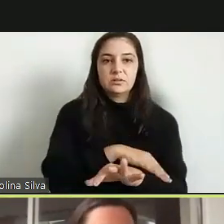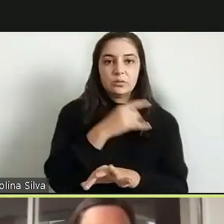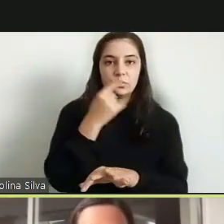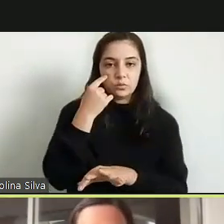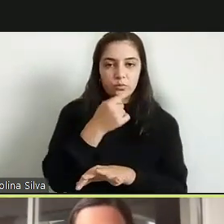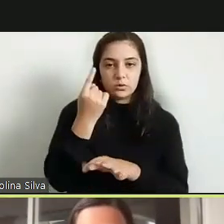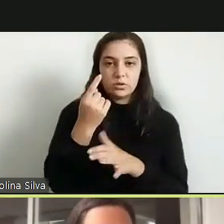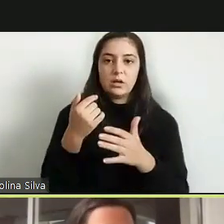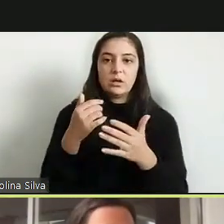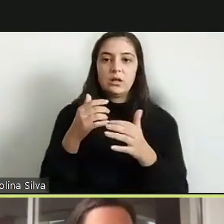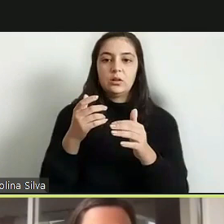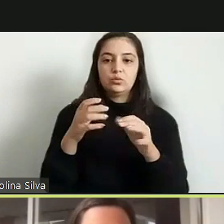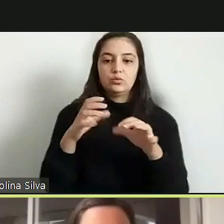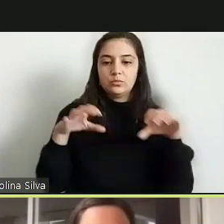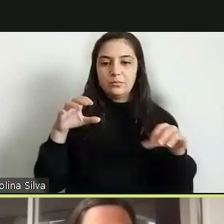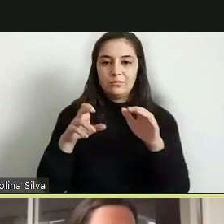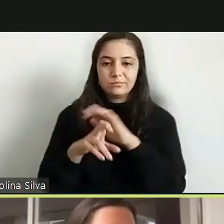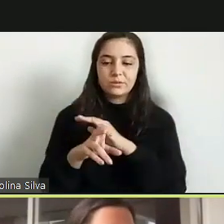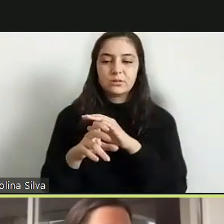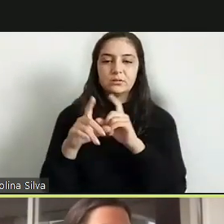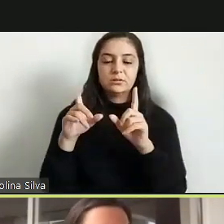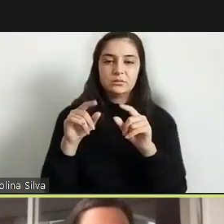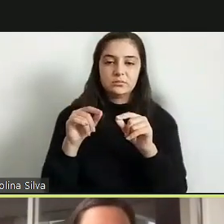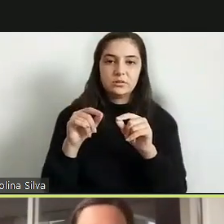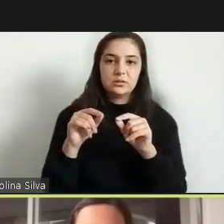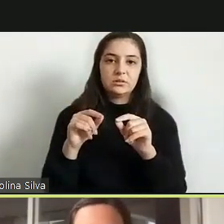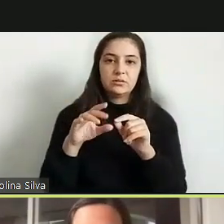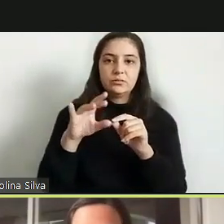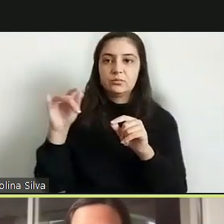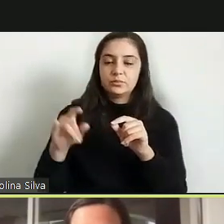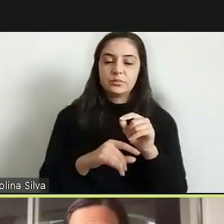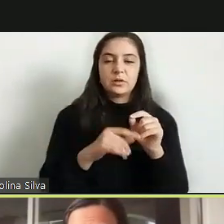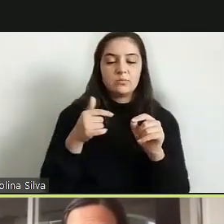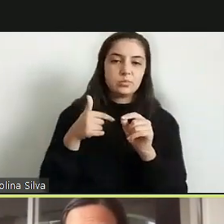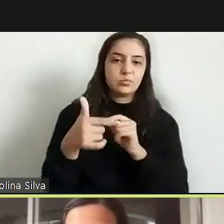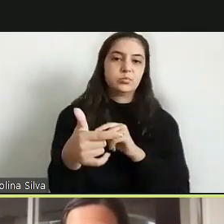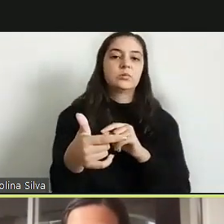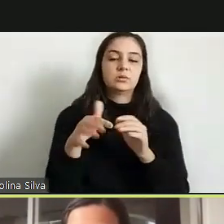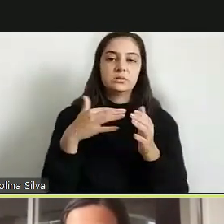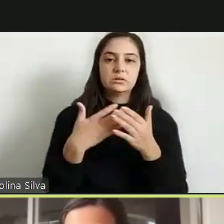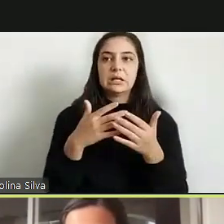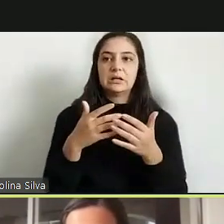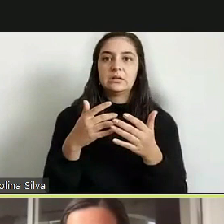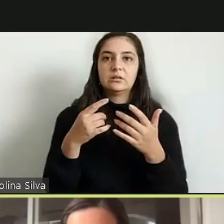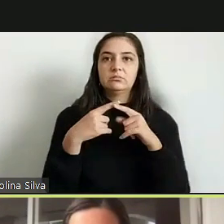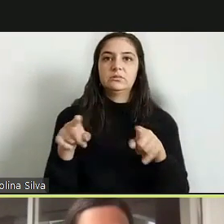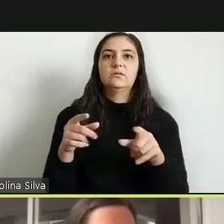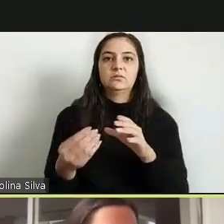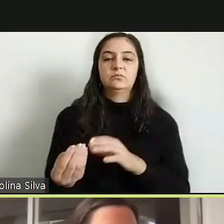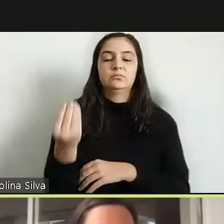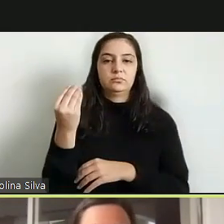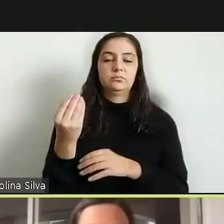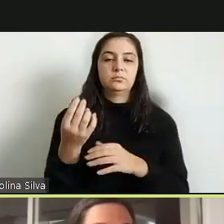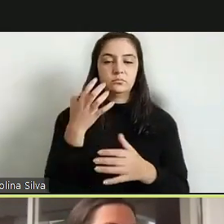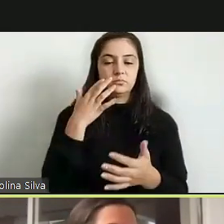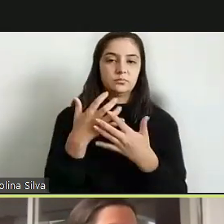nos bairros, entrar em lugares do nosso dia-a-dia e fazer uma diferença gigantesca pelos recursos